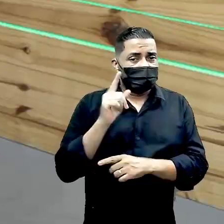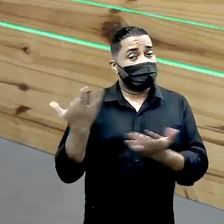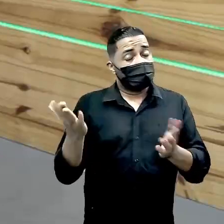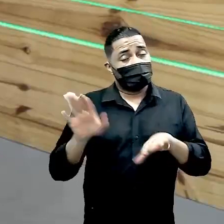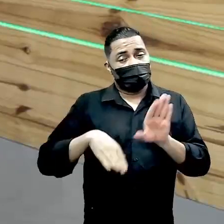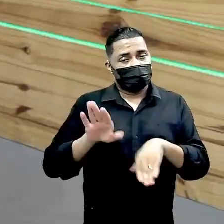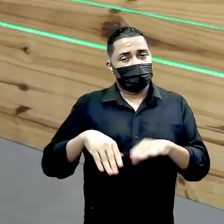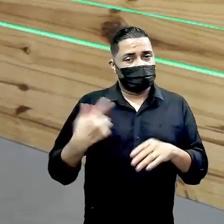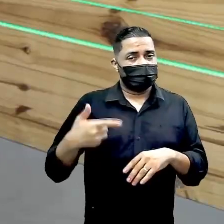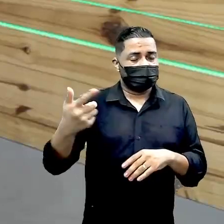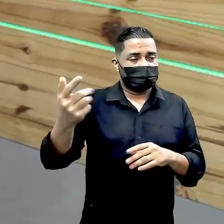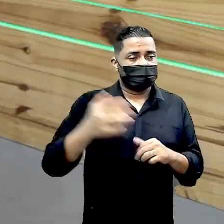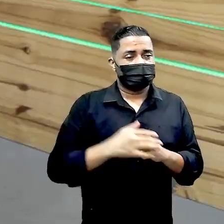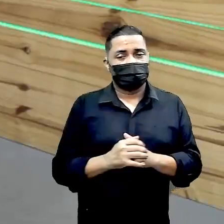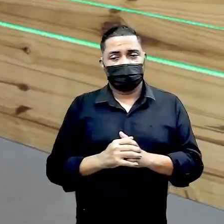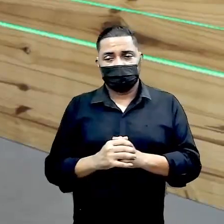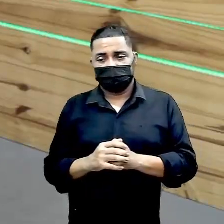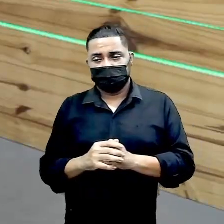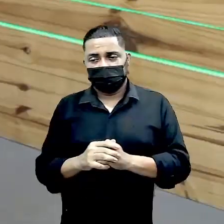depende do estudante,